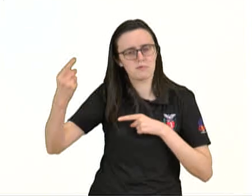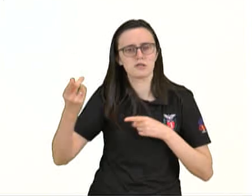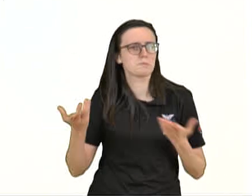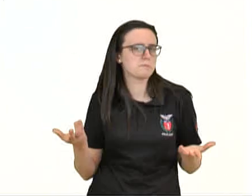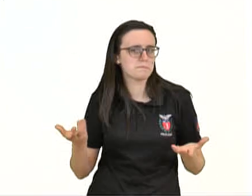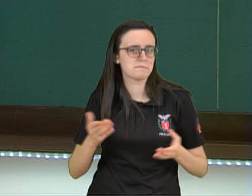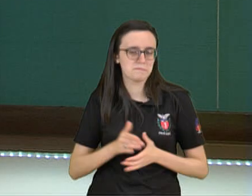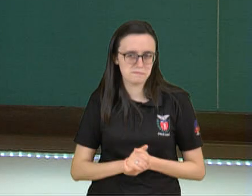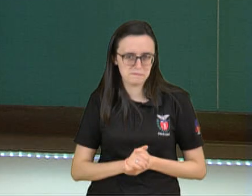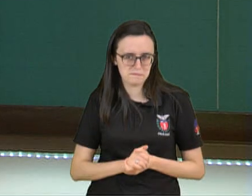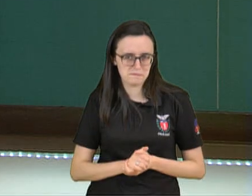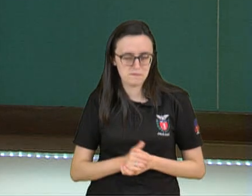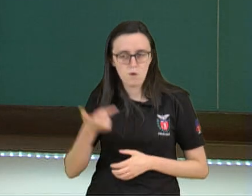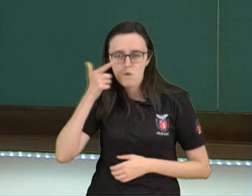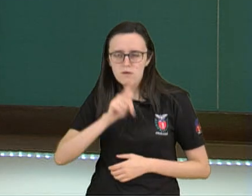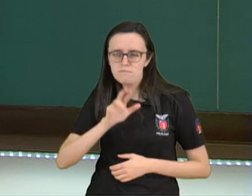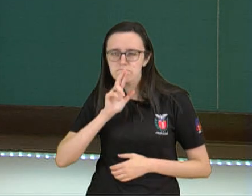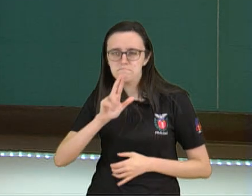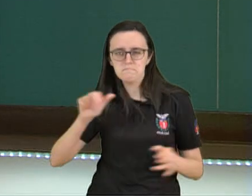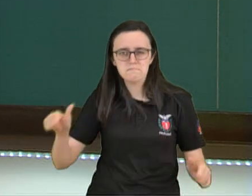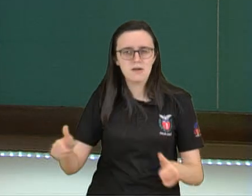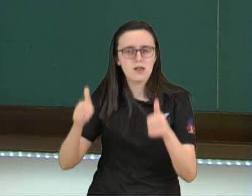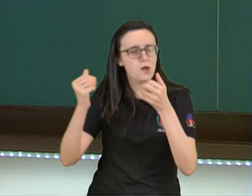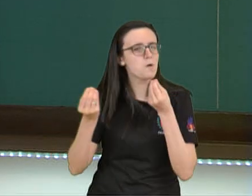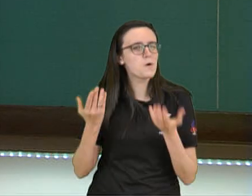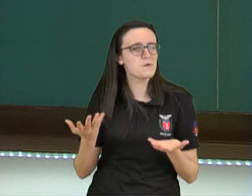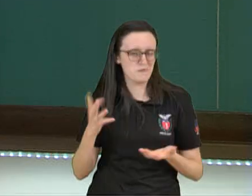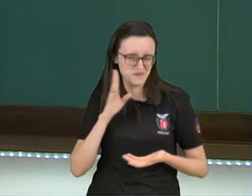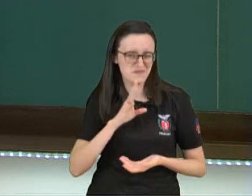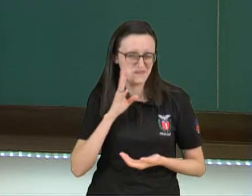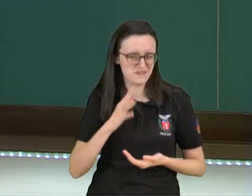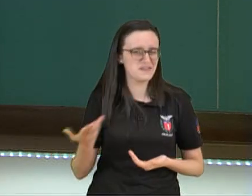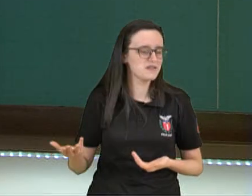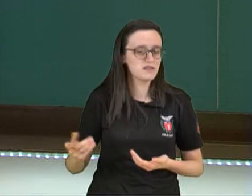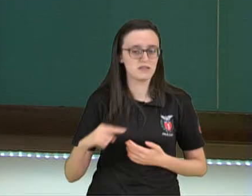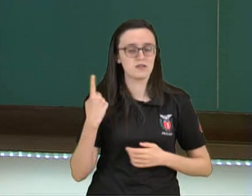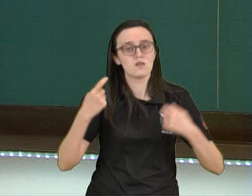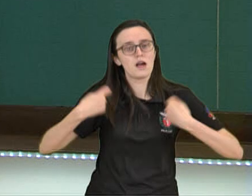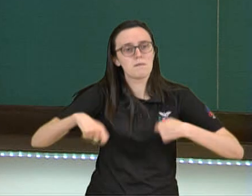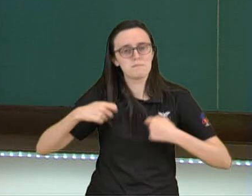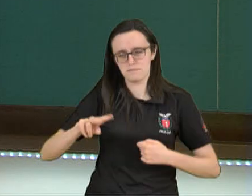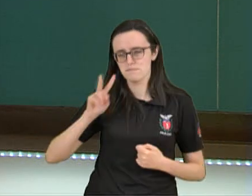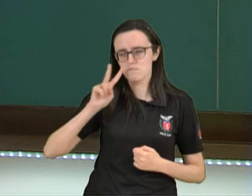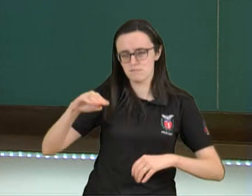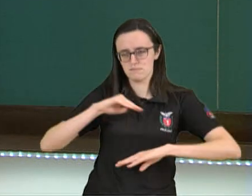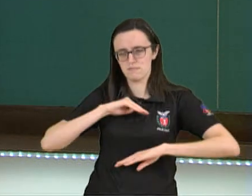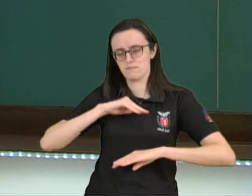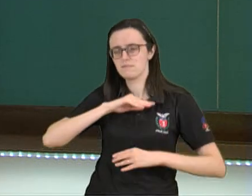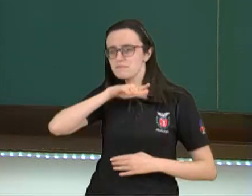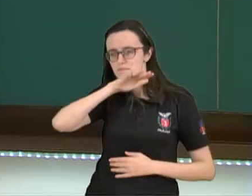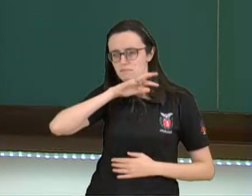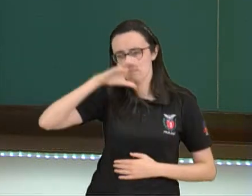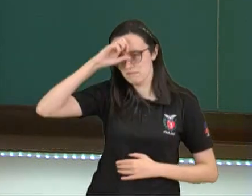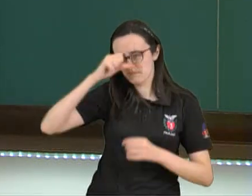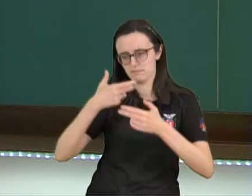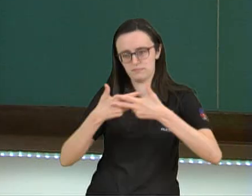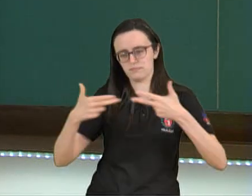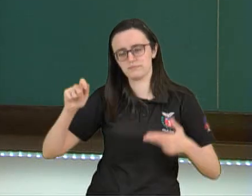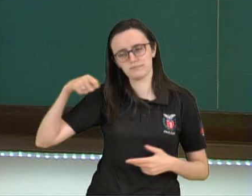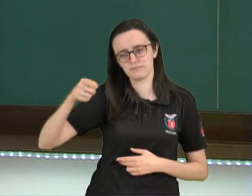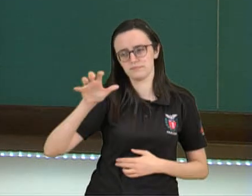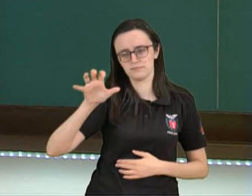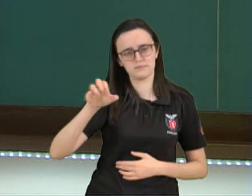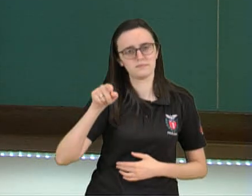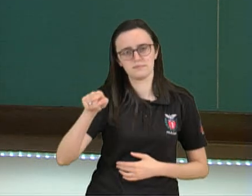vez para obter um resultado melhor? Legal, né, gente? Precisamos olhar para uma situação negativa e aprender lições com aquilo